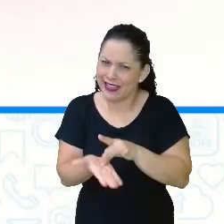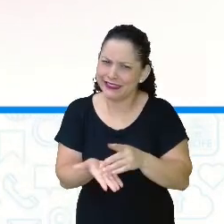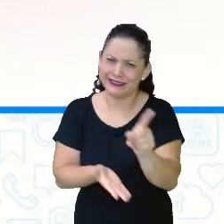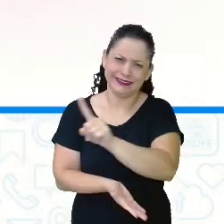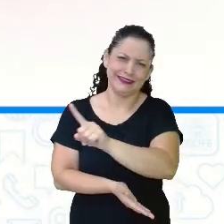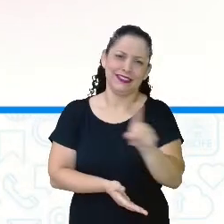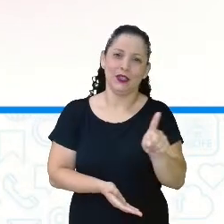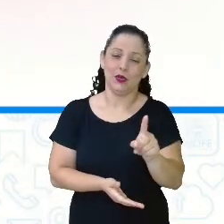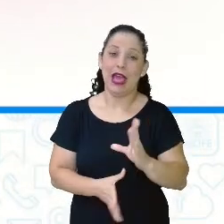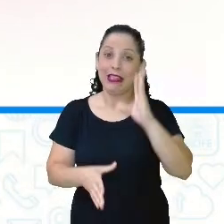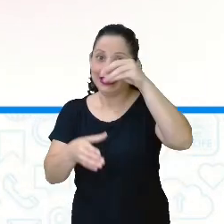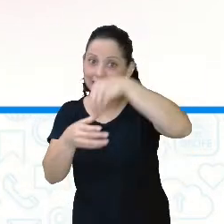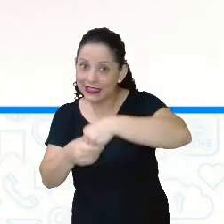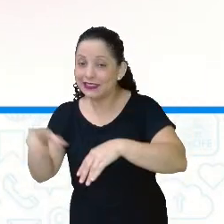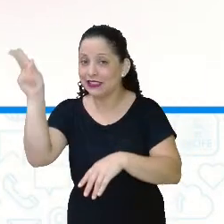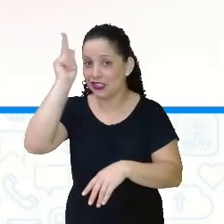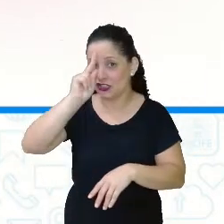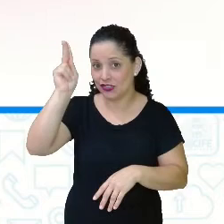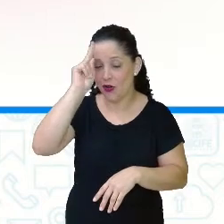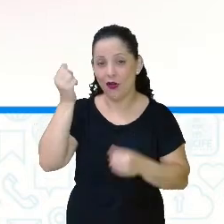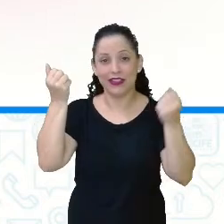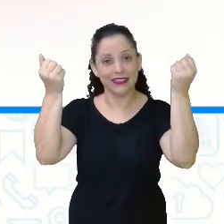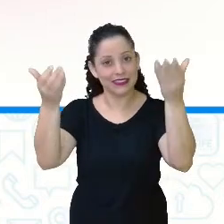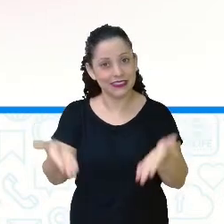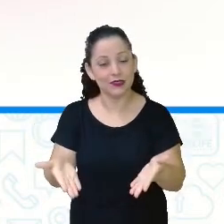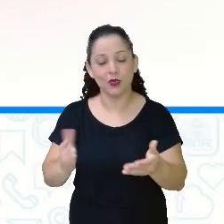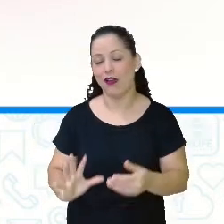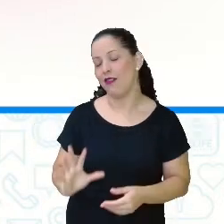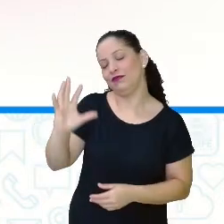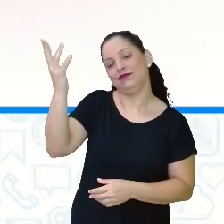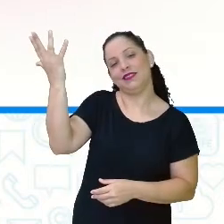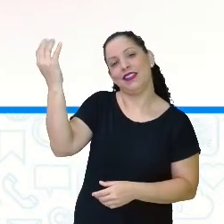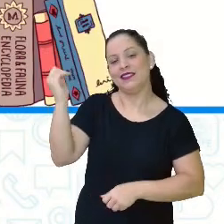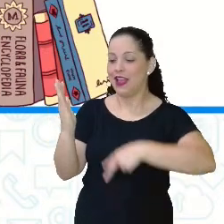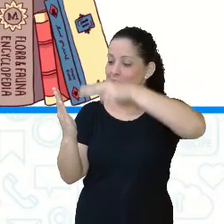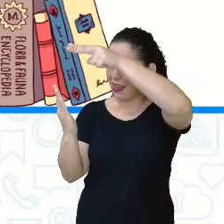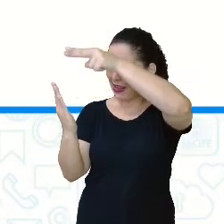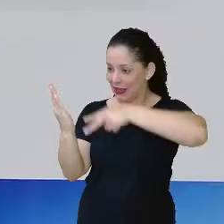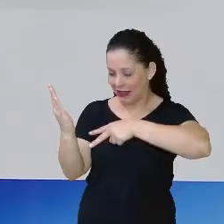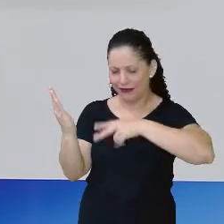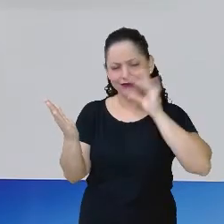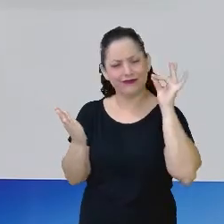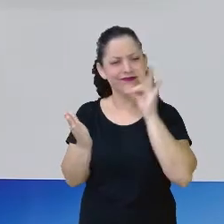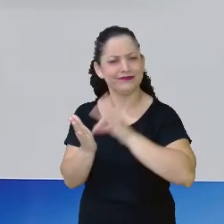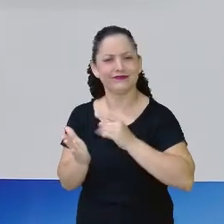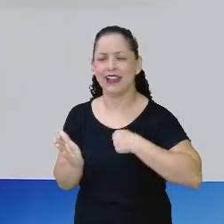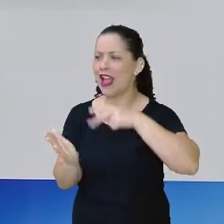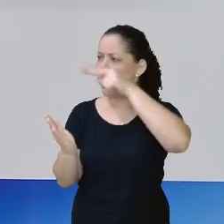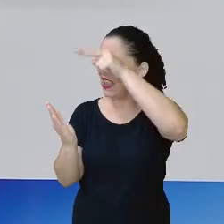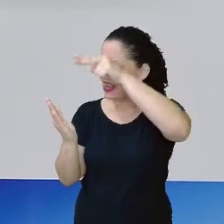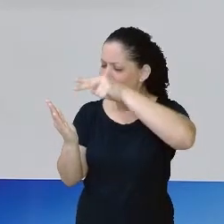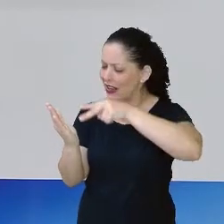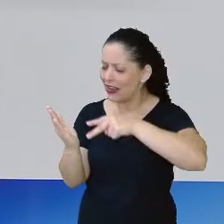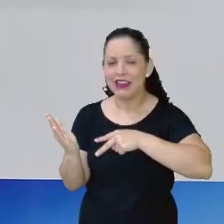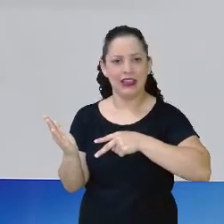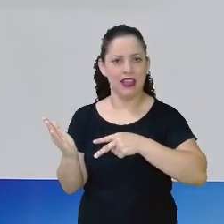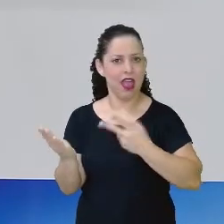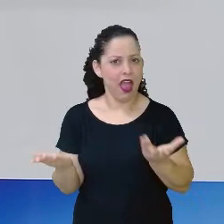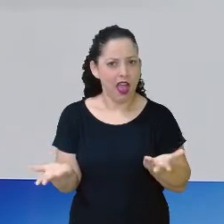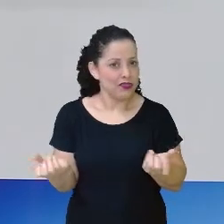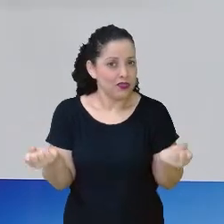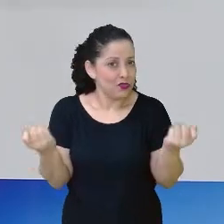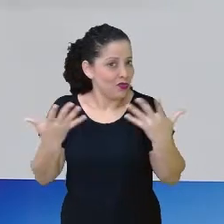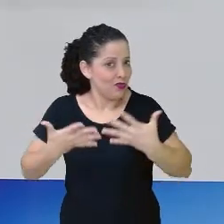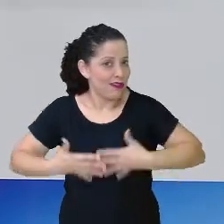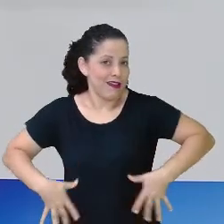no conto de fadas, esse tipo de situação já é esperada pelo leitor. Quando você está lendo, você não se surpreende quando vê isso, porque você